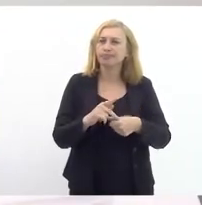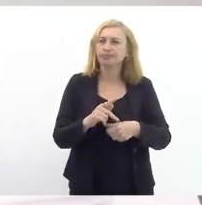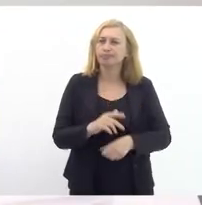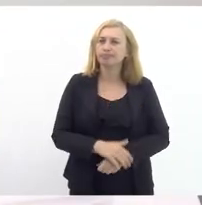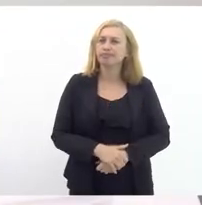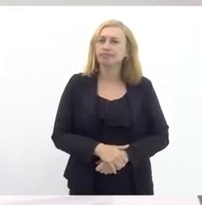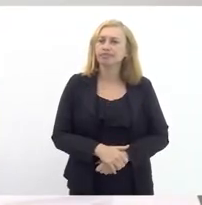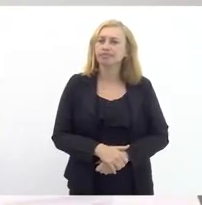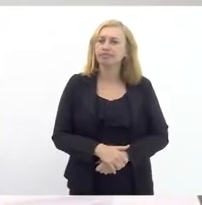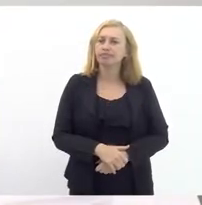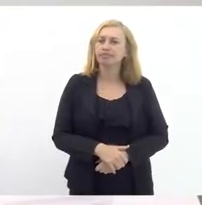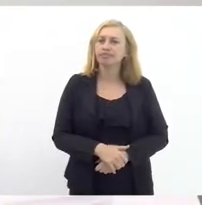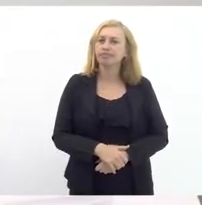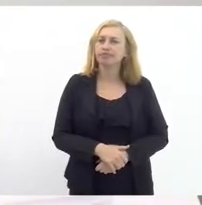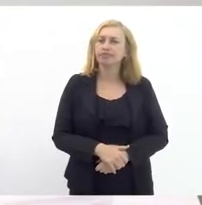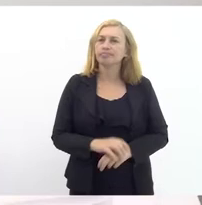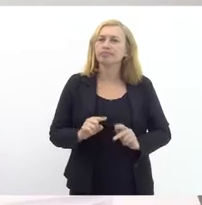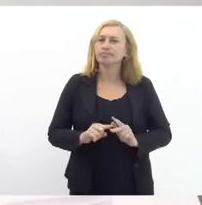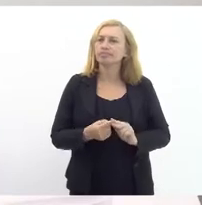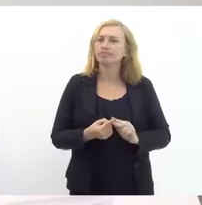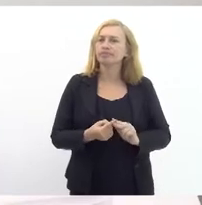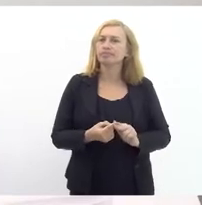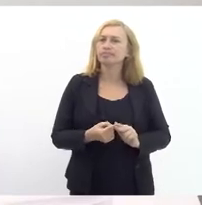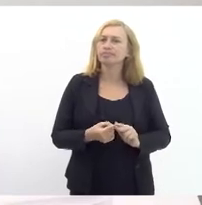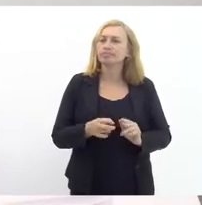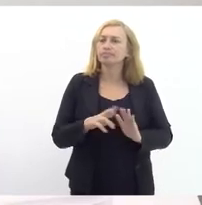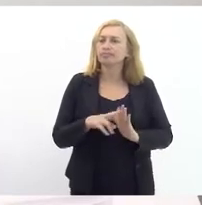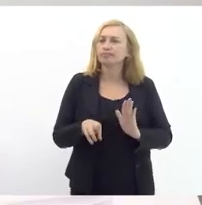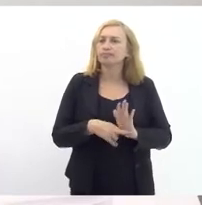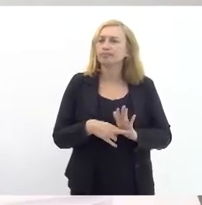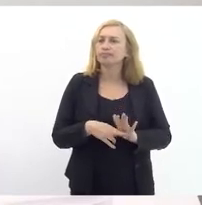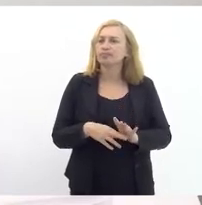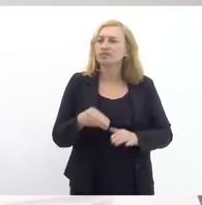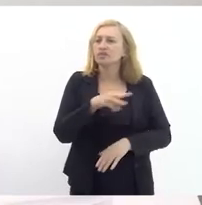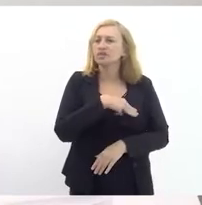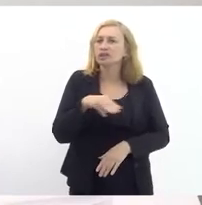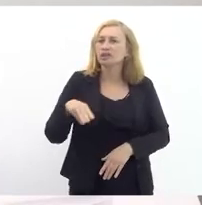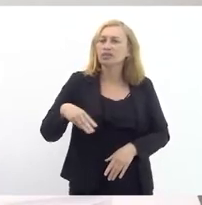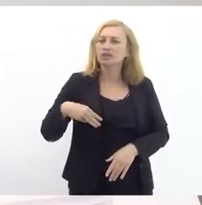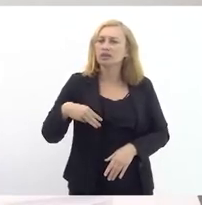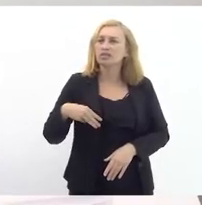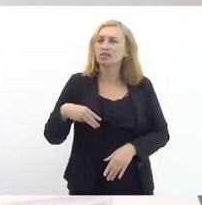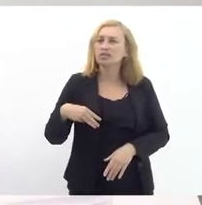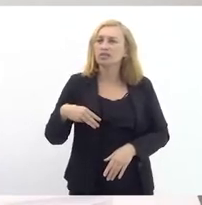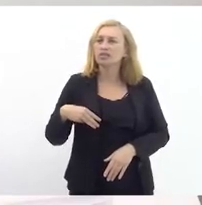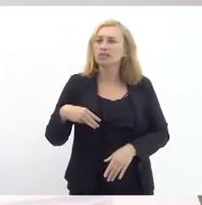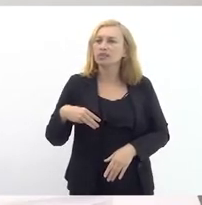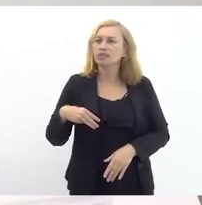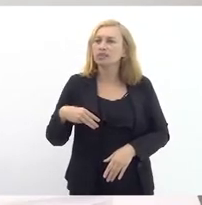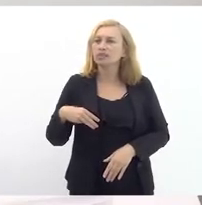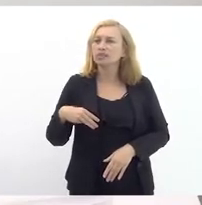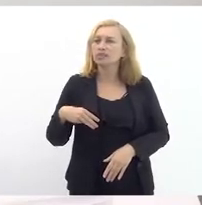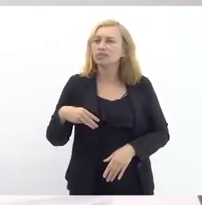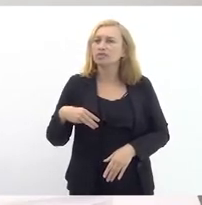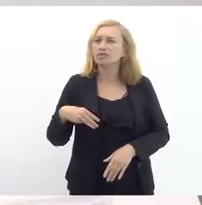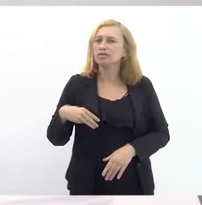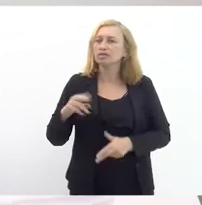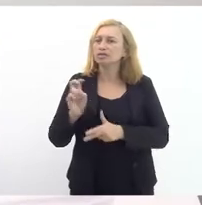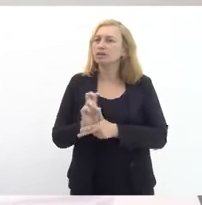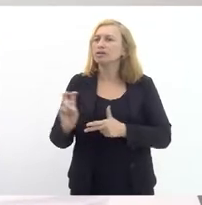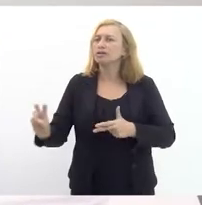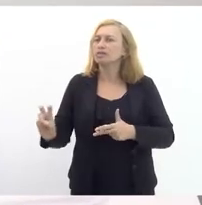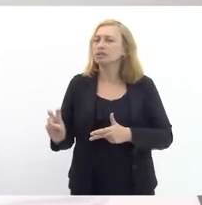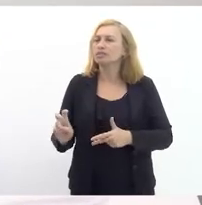ajuizaram o termo de ajustamento de conduta entre Ministério Público e a Supervia